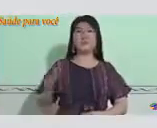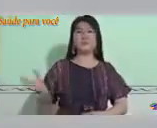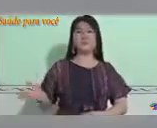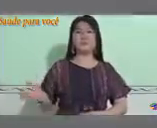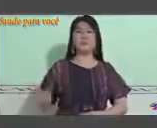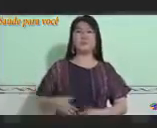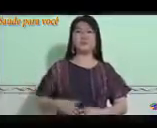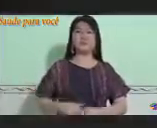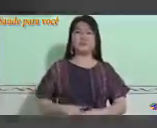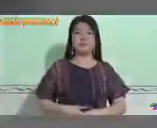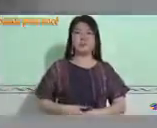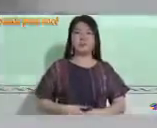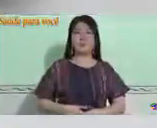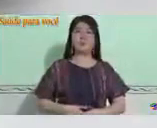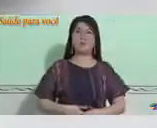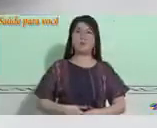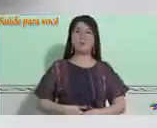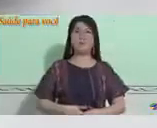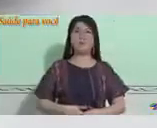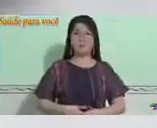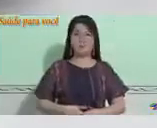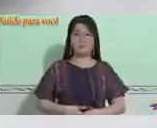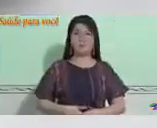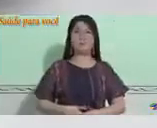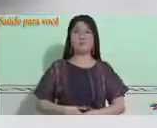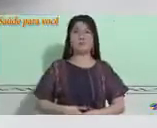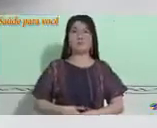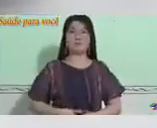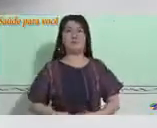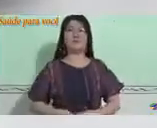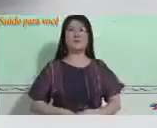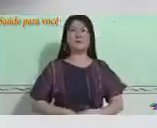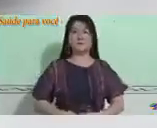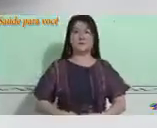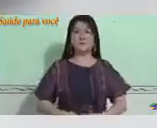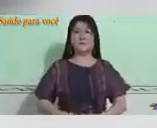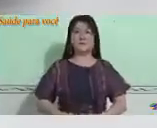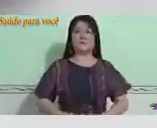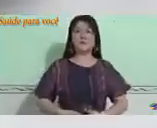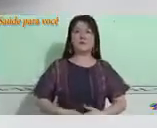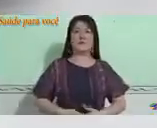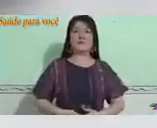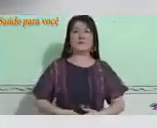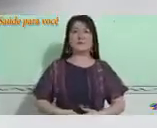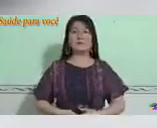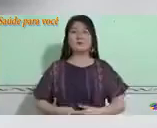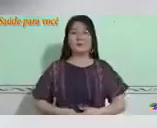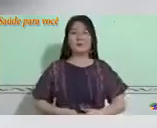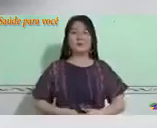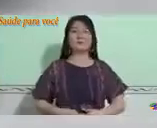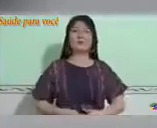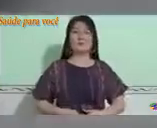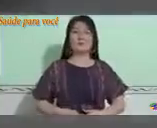1257 a 12 MSS 150 MN INOSAMNINAS 1 a 3 ANOS 2004A8 ANOS 250 MN INOS